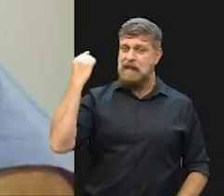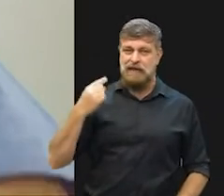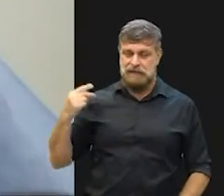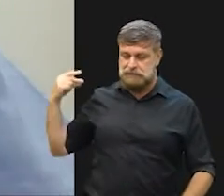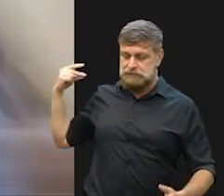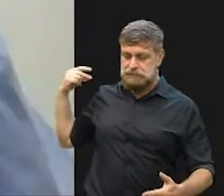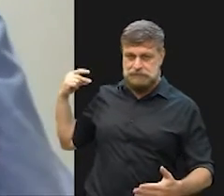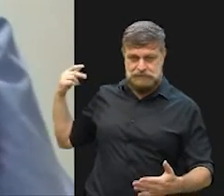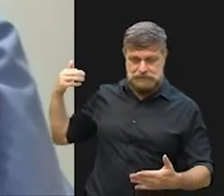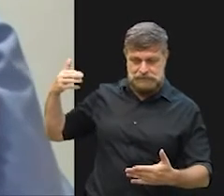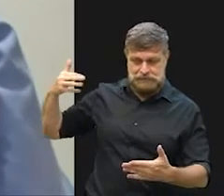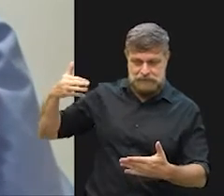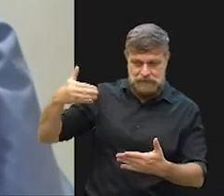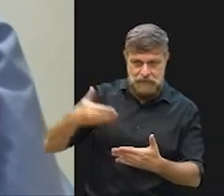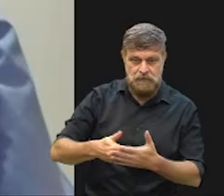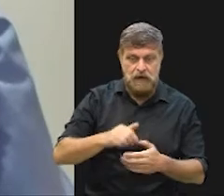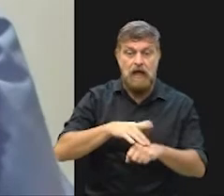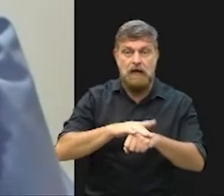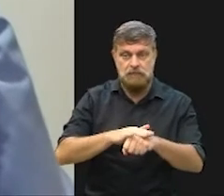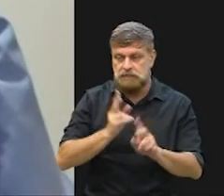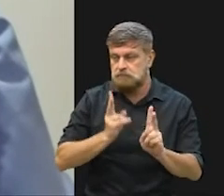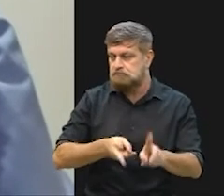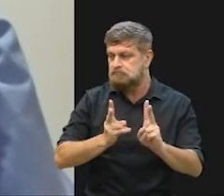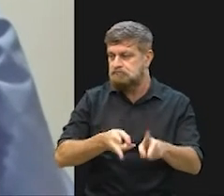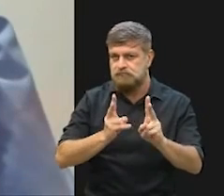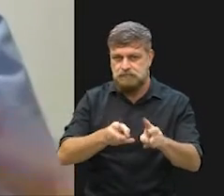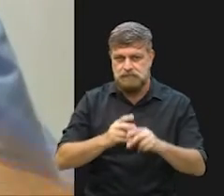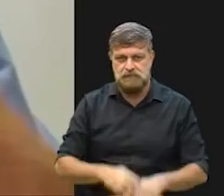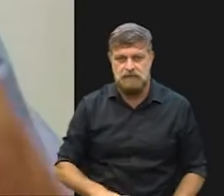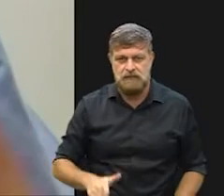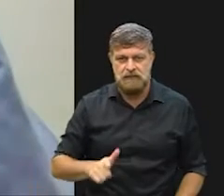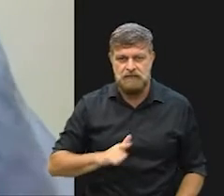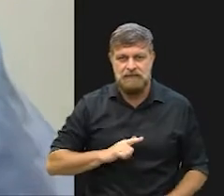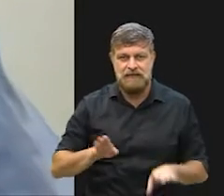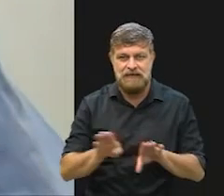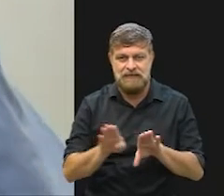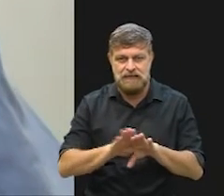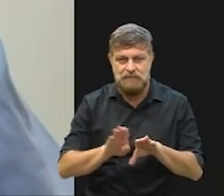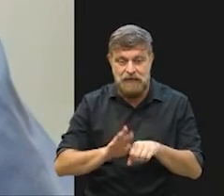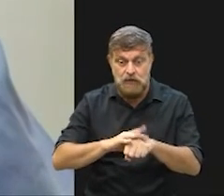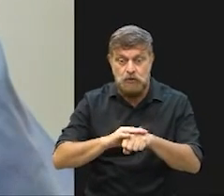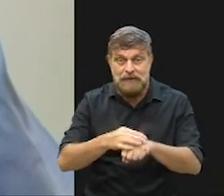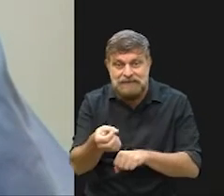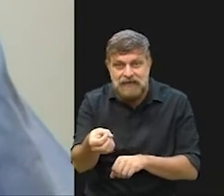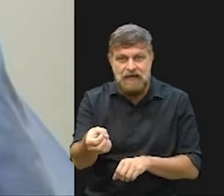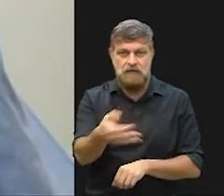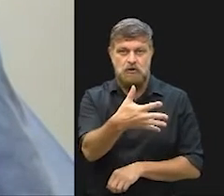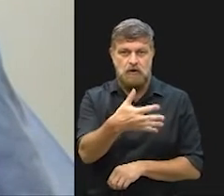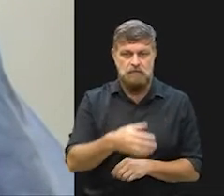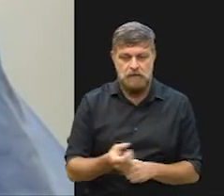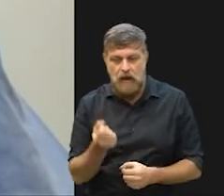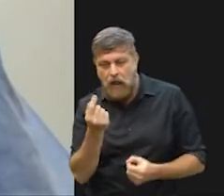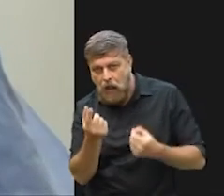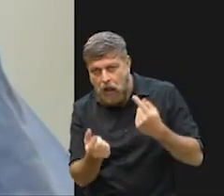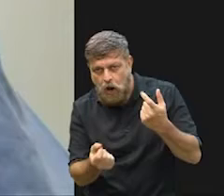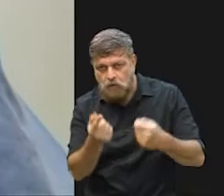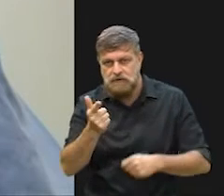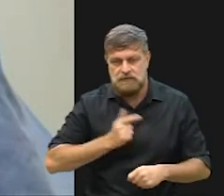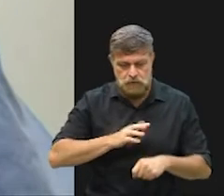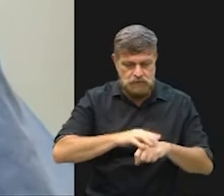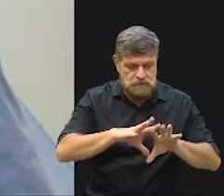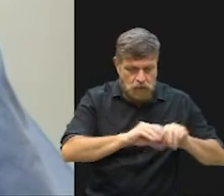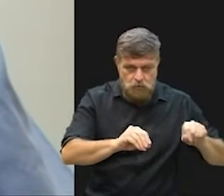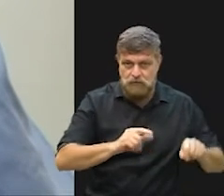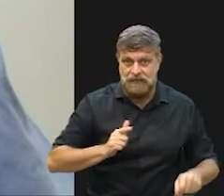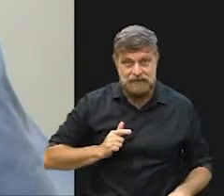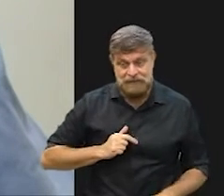anos atrás ainda estão aí. Não bastasse, a gente está tendo novas doenças. Algumas têm